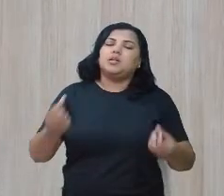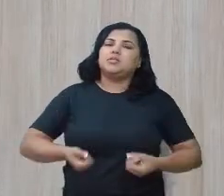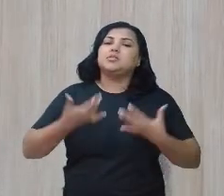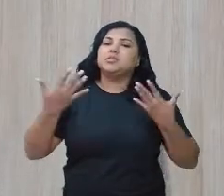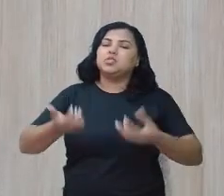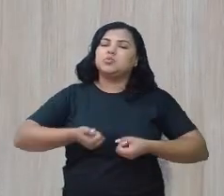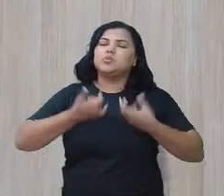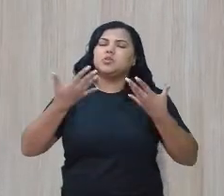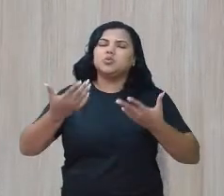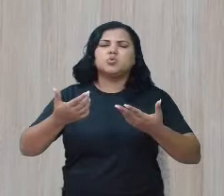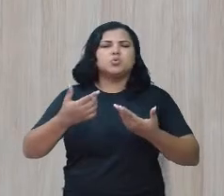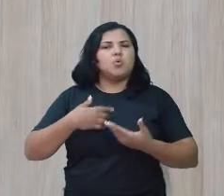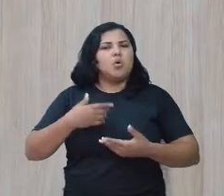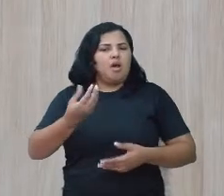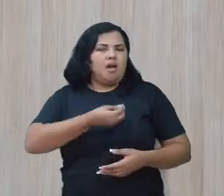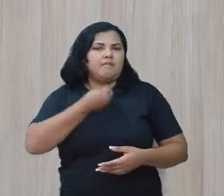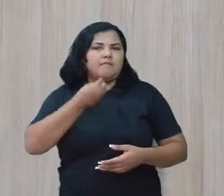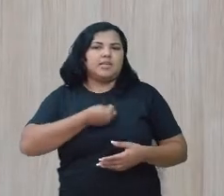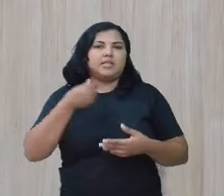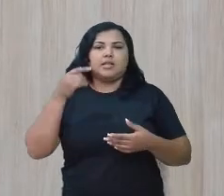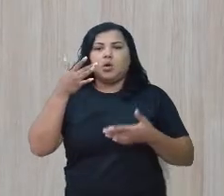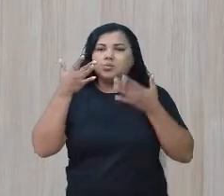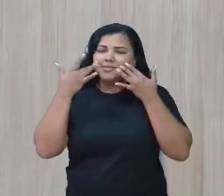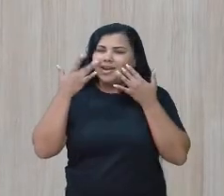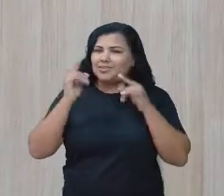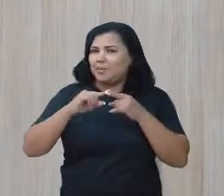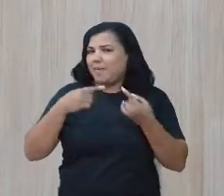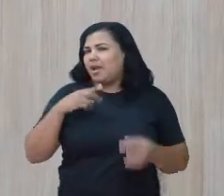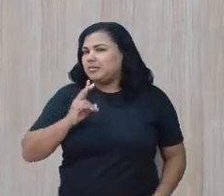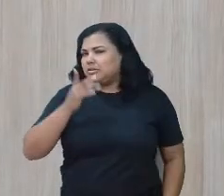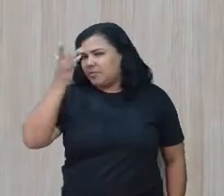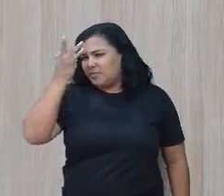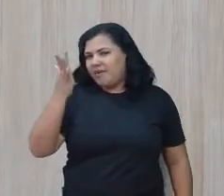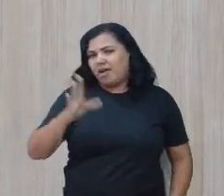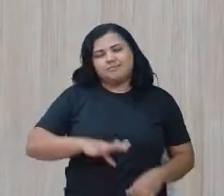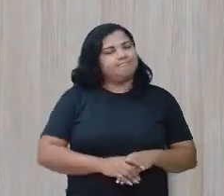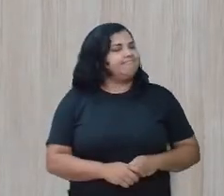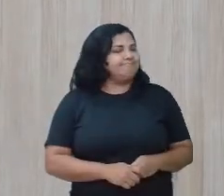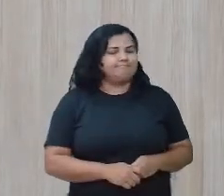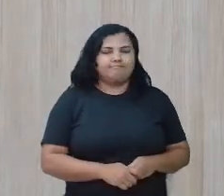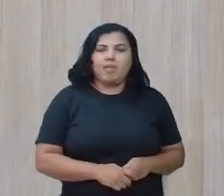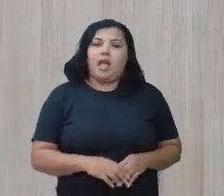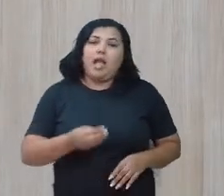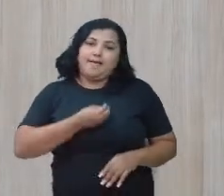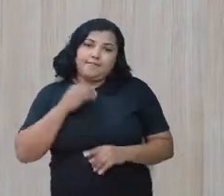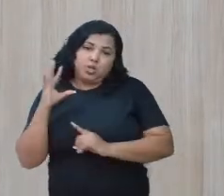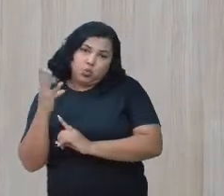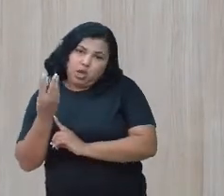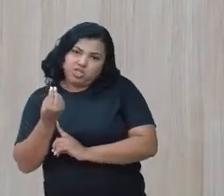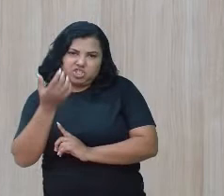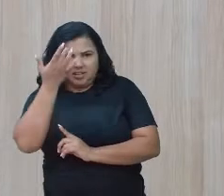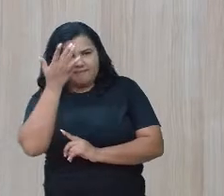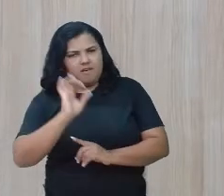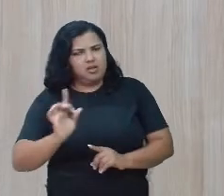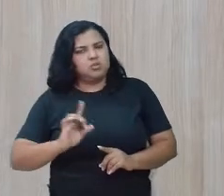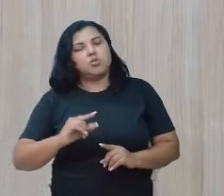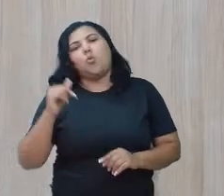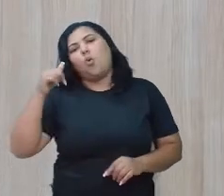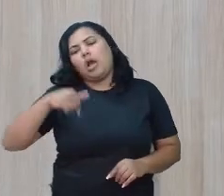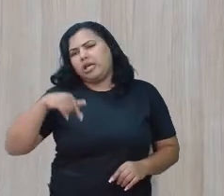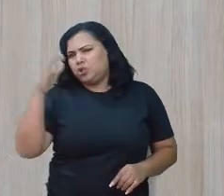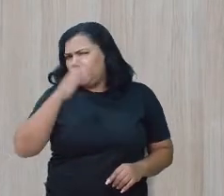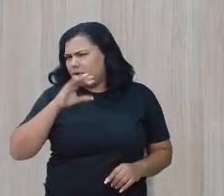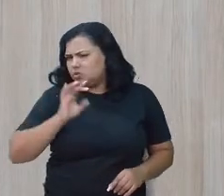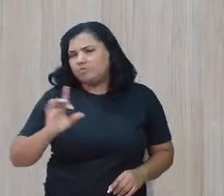ao teatro e nem sempre isso é uma coisa fácil, né? Não é fácil a vida dos artistas. E não é só no Brasil, não, gente. É no